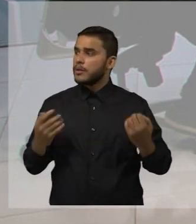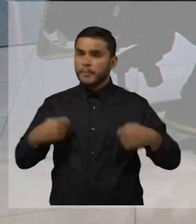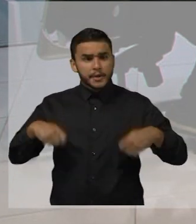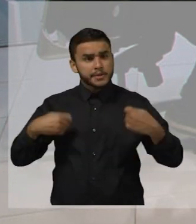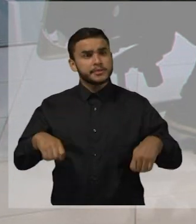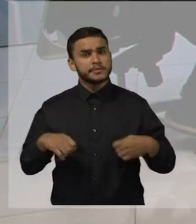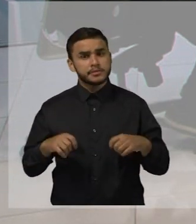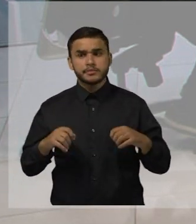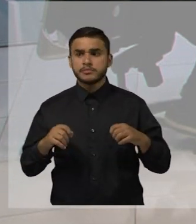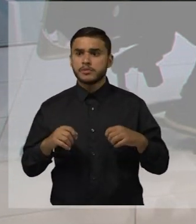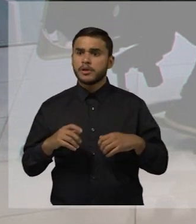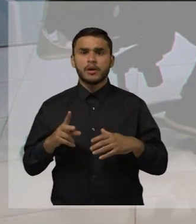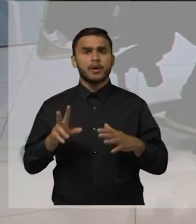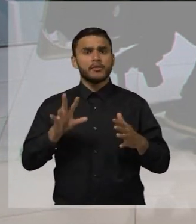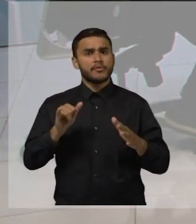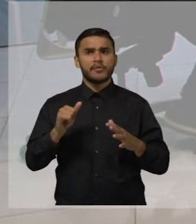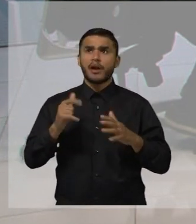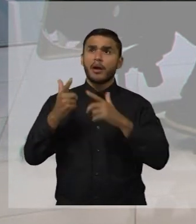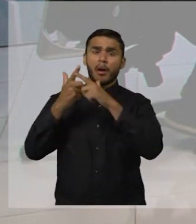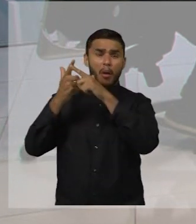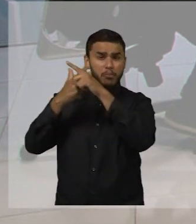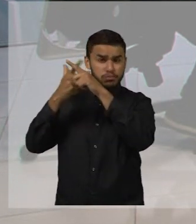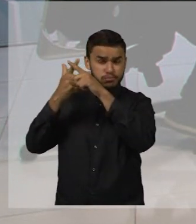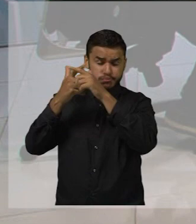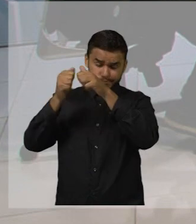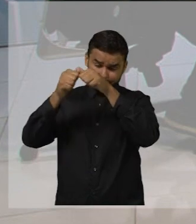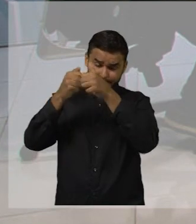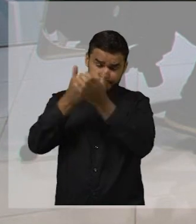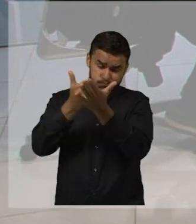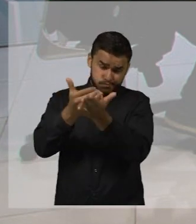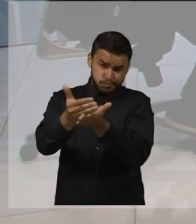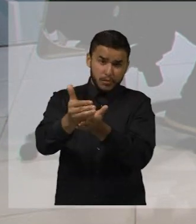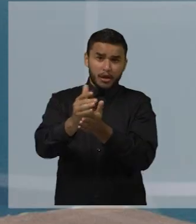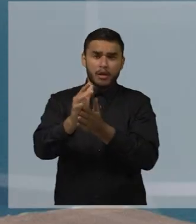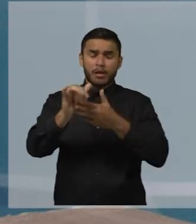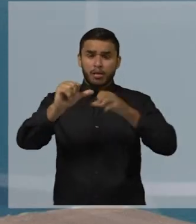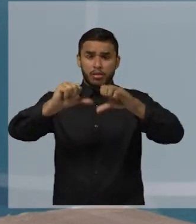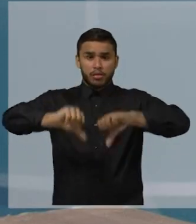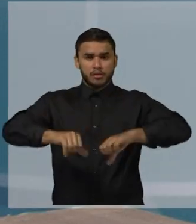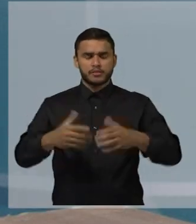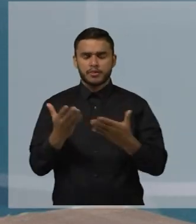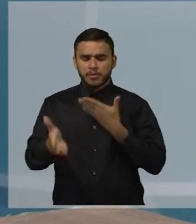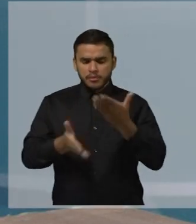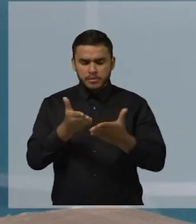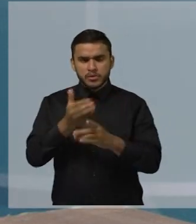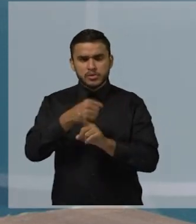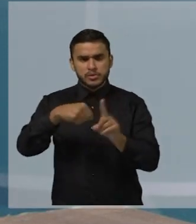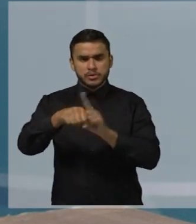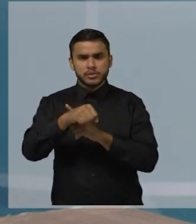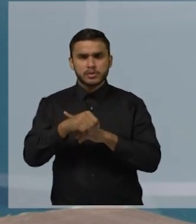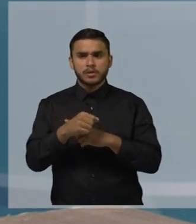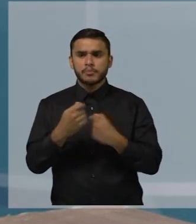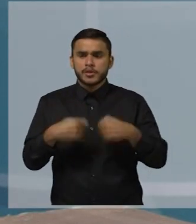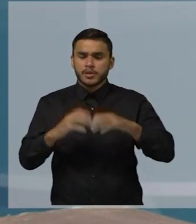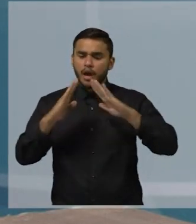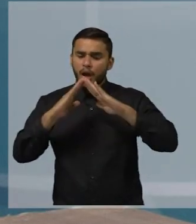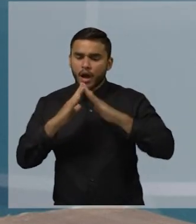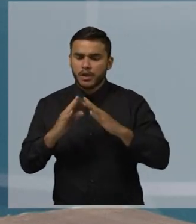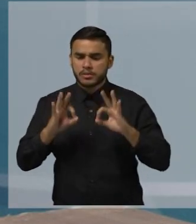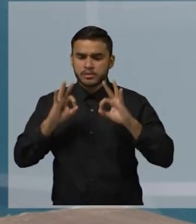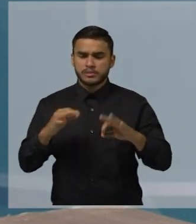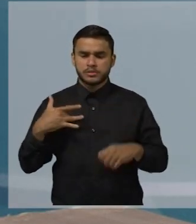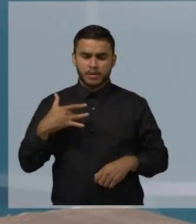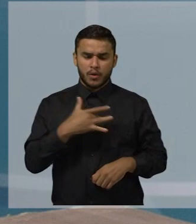se dissemina, né? E essa falência da assistência social, de uma forma inteligente,